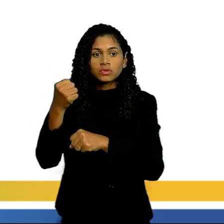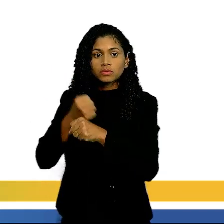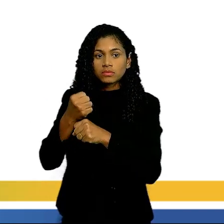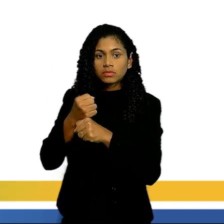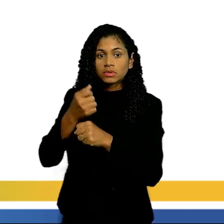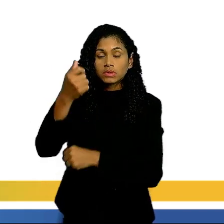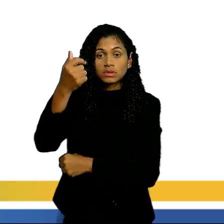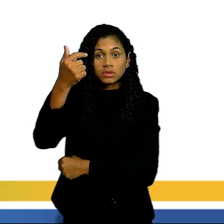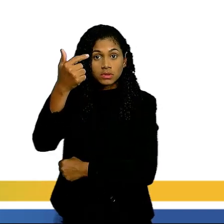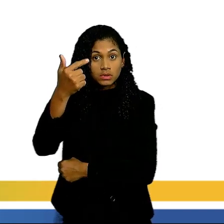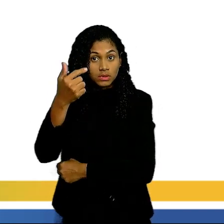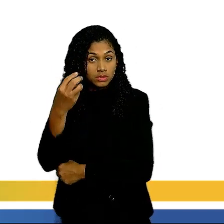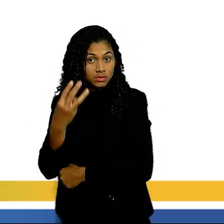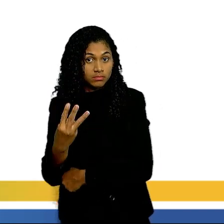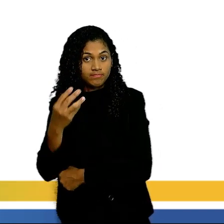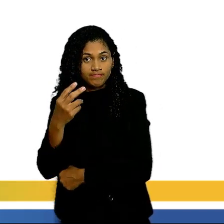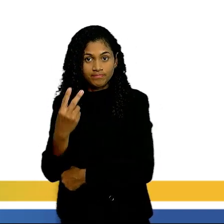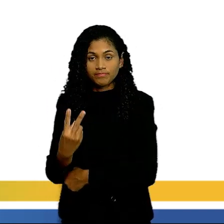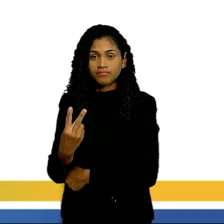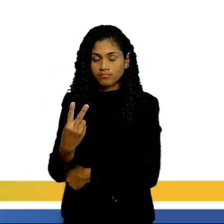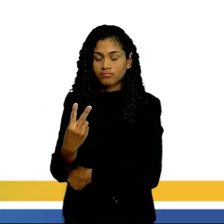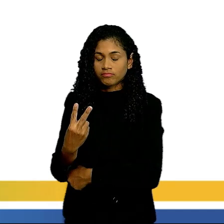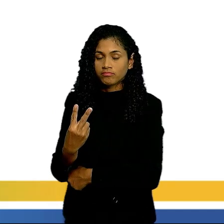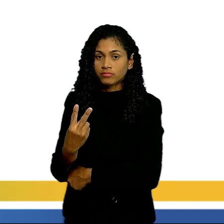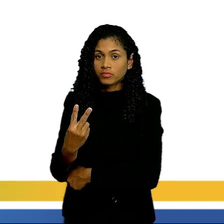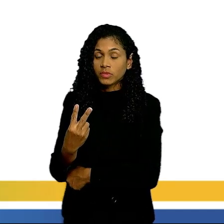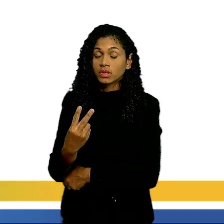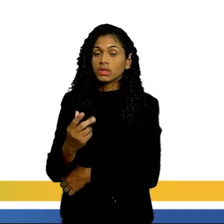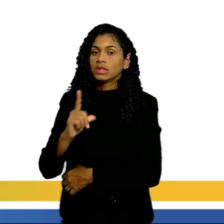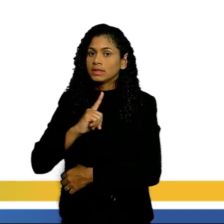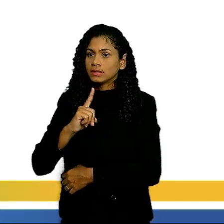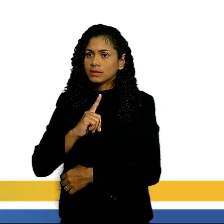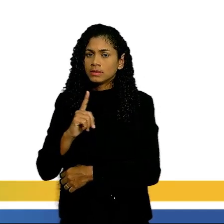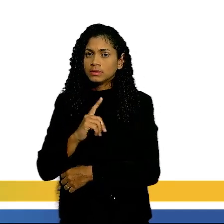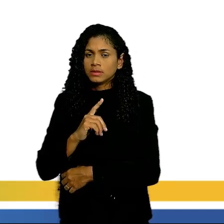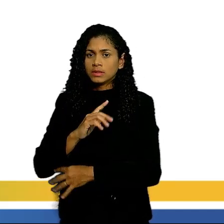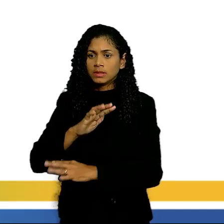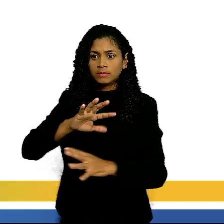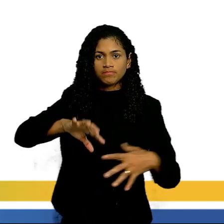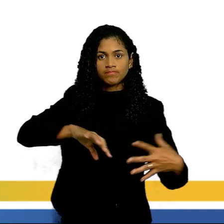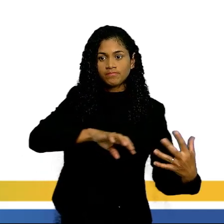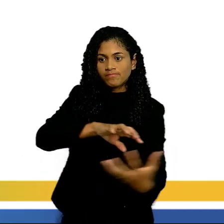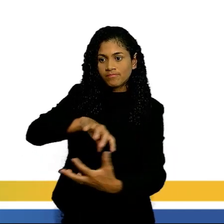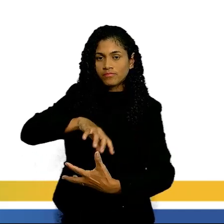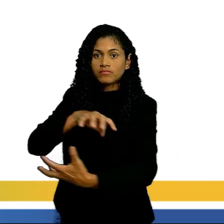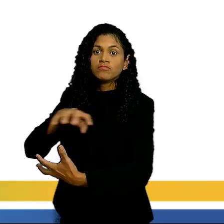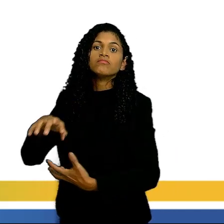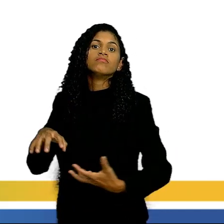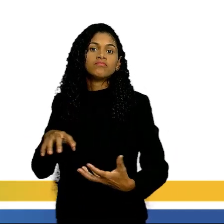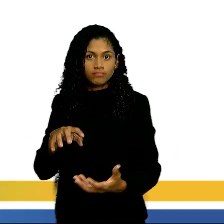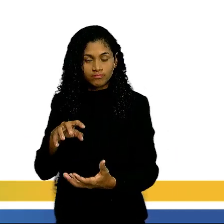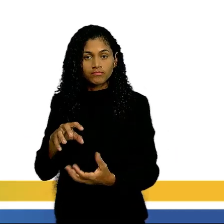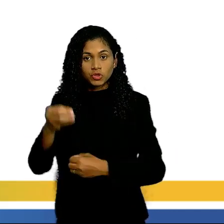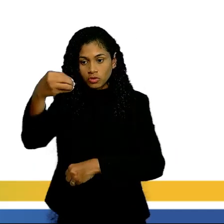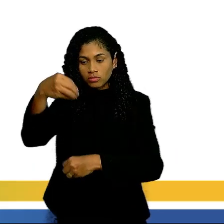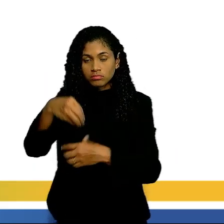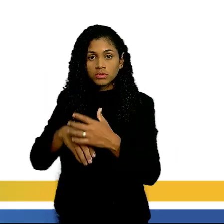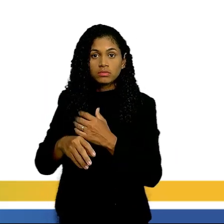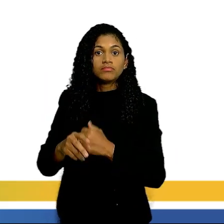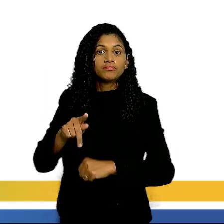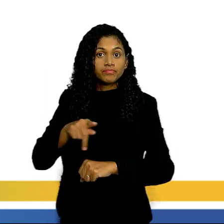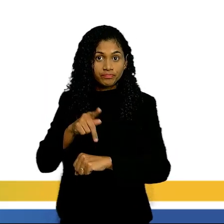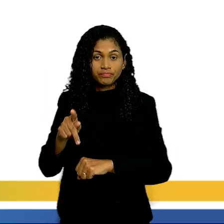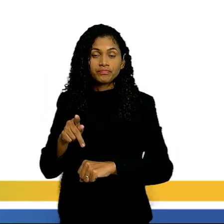um episódio não muito agradável, que é a Revolução Constitucionalista. Em 33, vai ser iniciada a